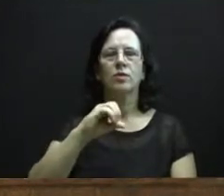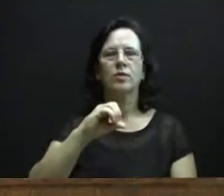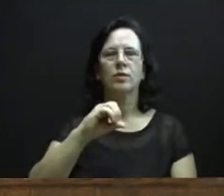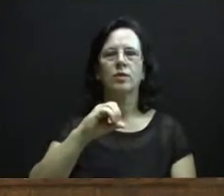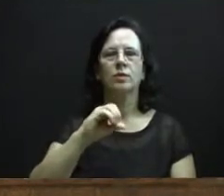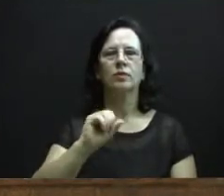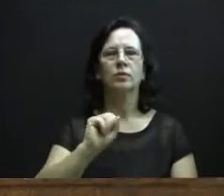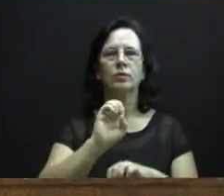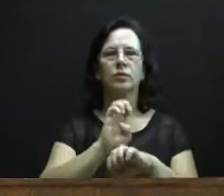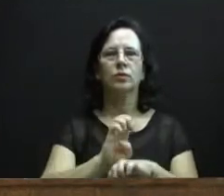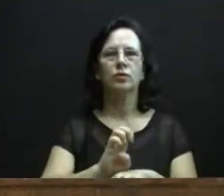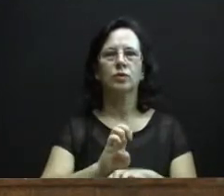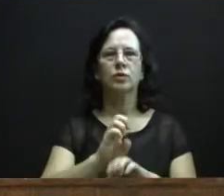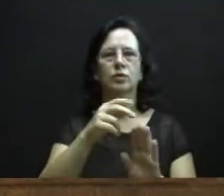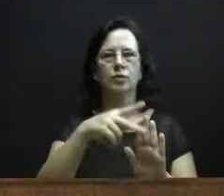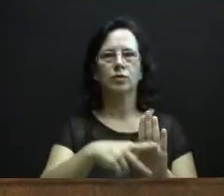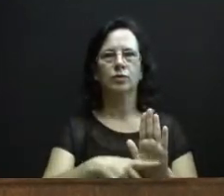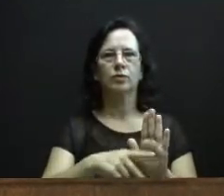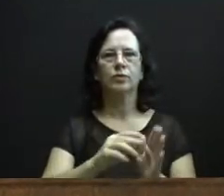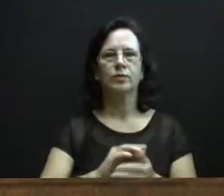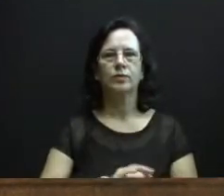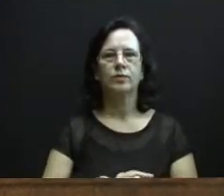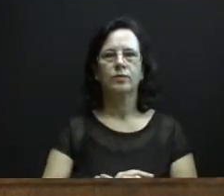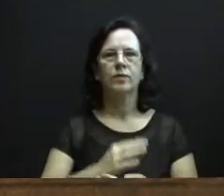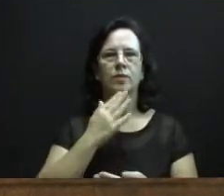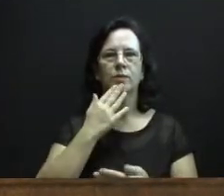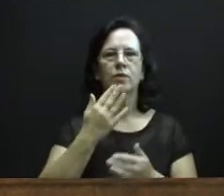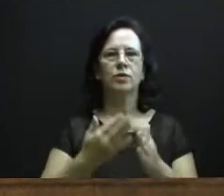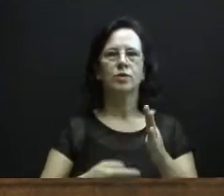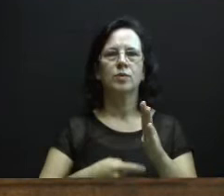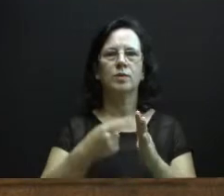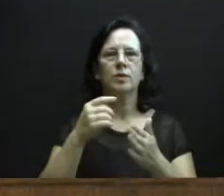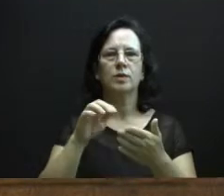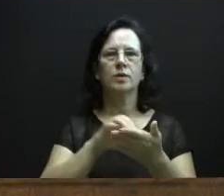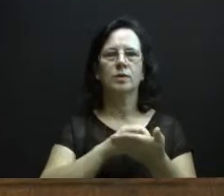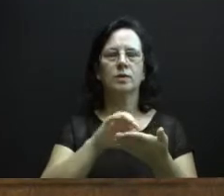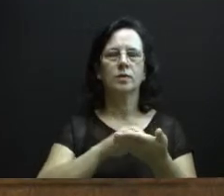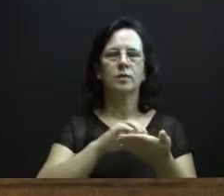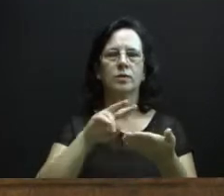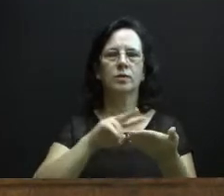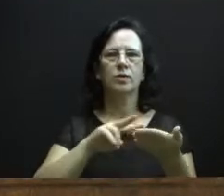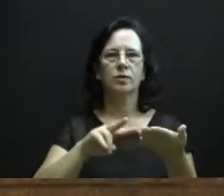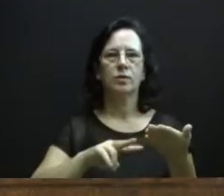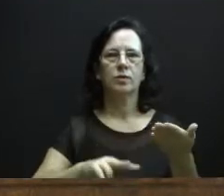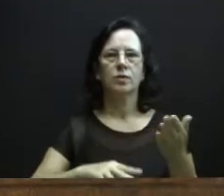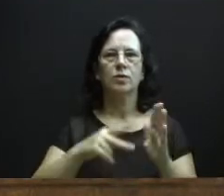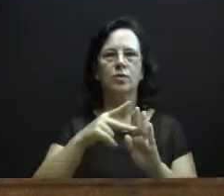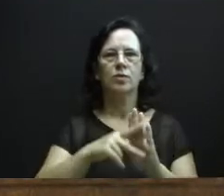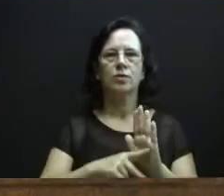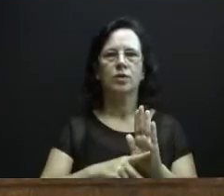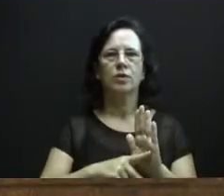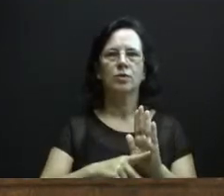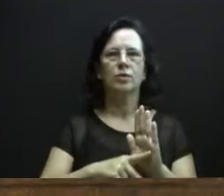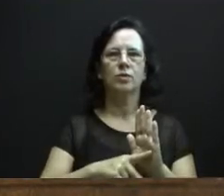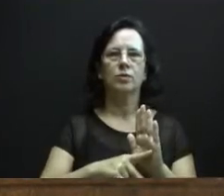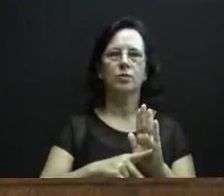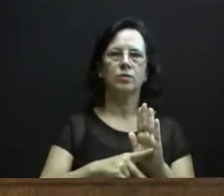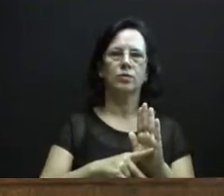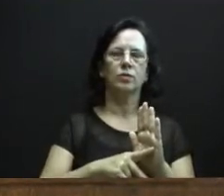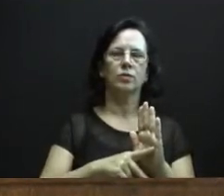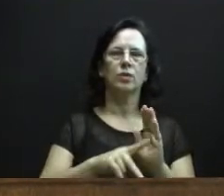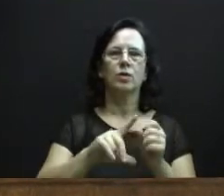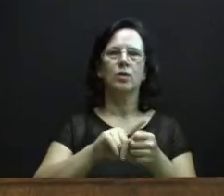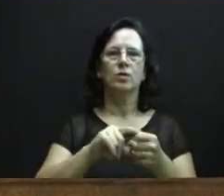autoria poder executivo e executivo solicita ao senhor primeiro secretário que proceda à leitura do projeto de lei conforme o